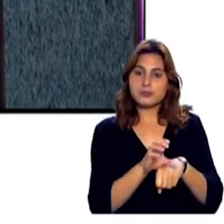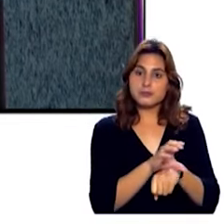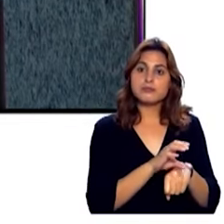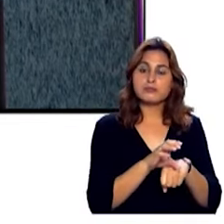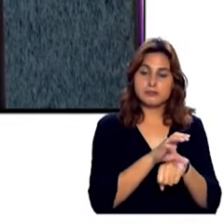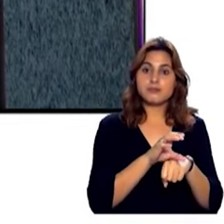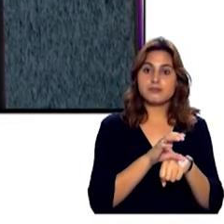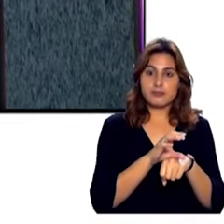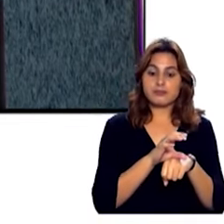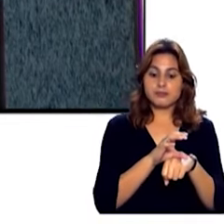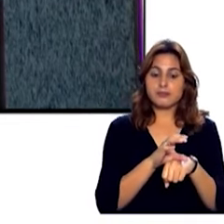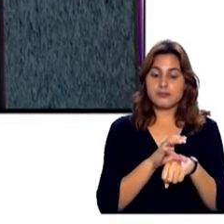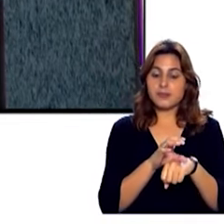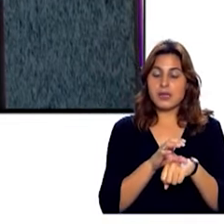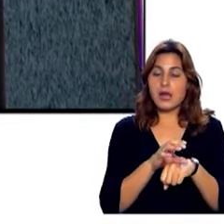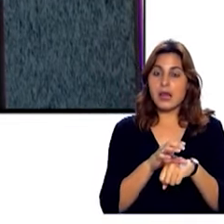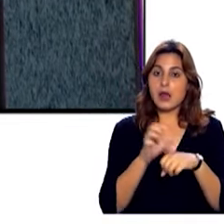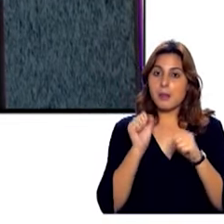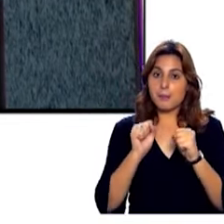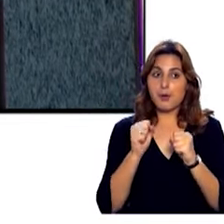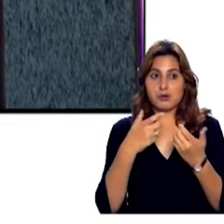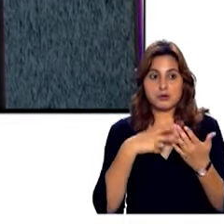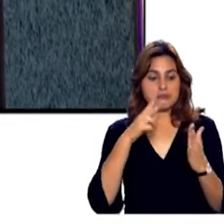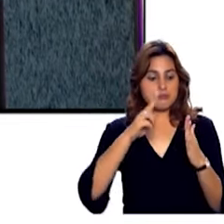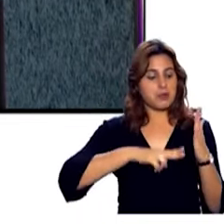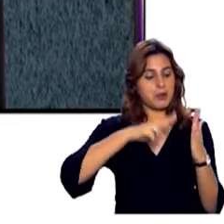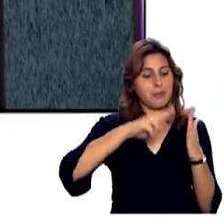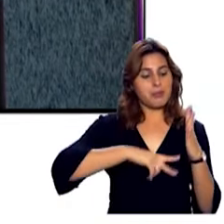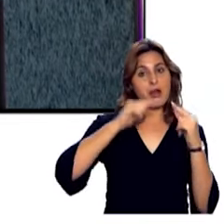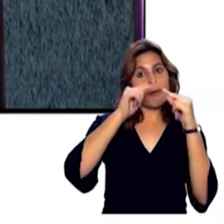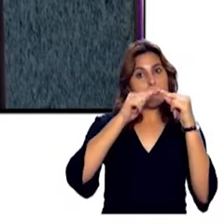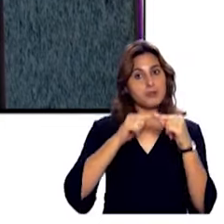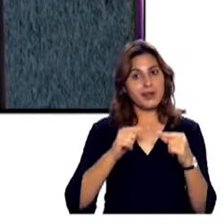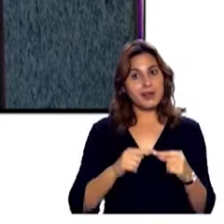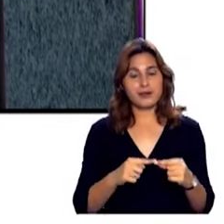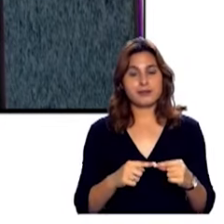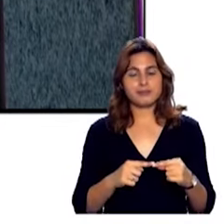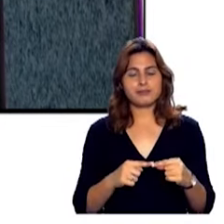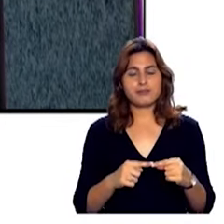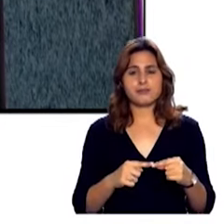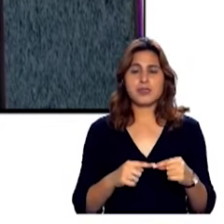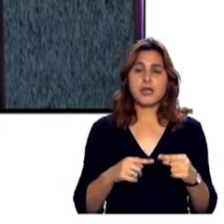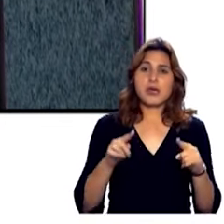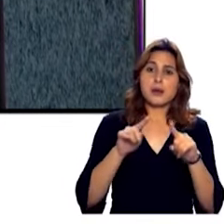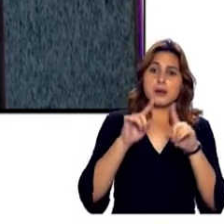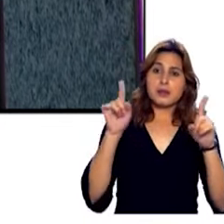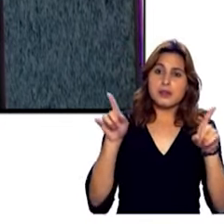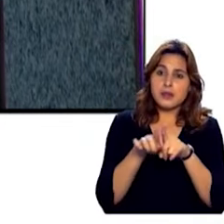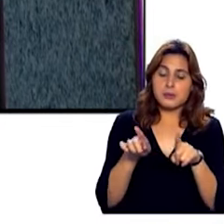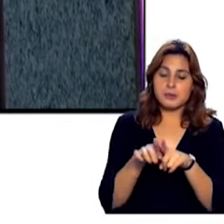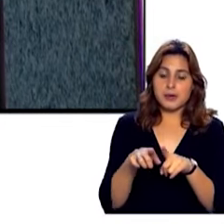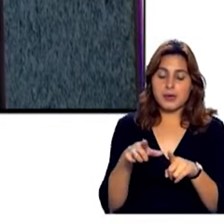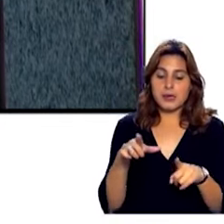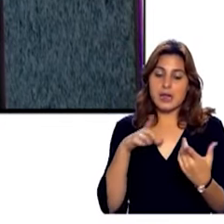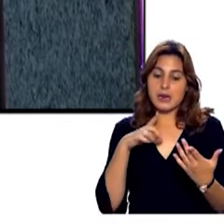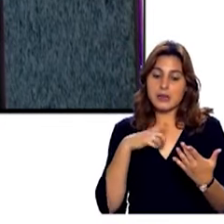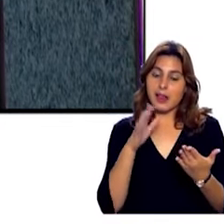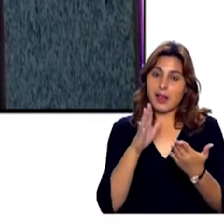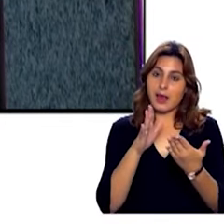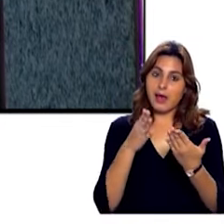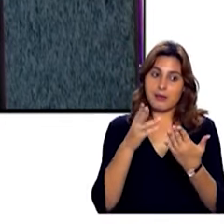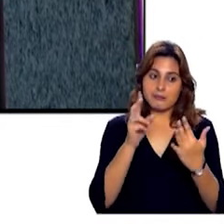constitucional realize a Interpretação da Lei à luz da Constituição e muito menos realize essa interpretação